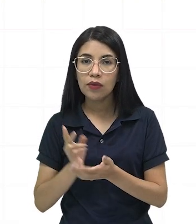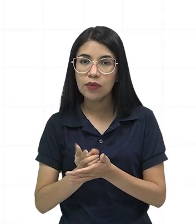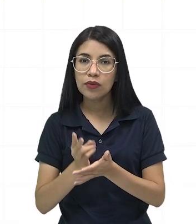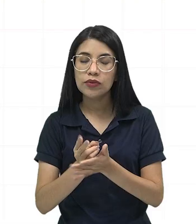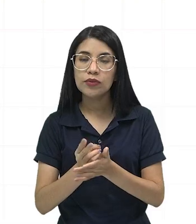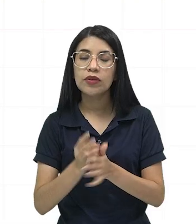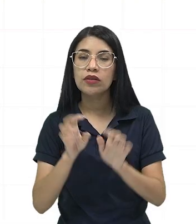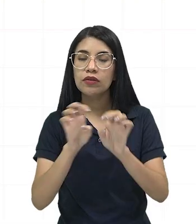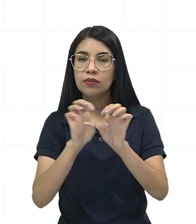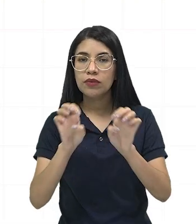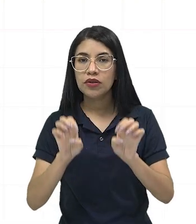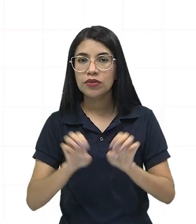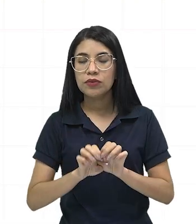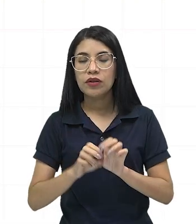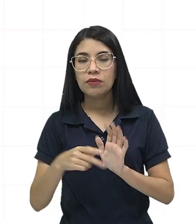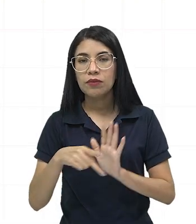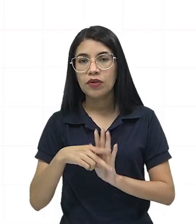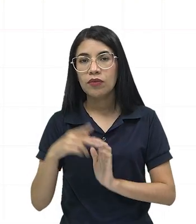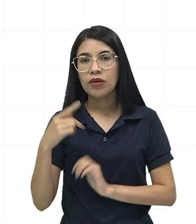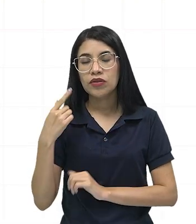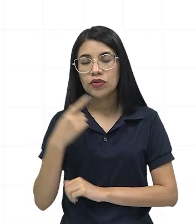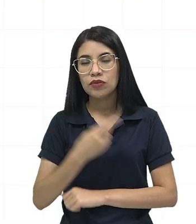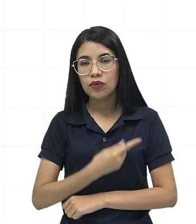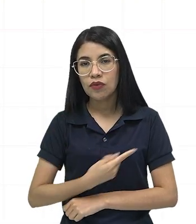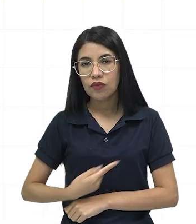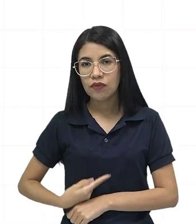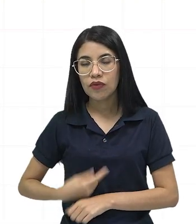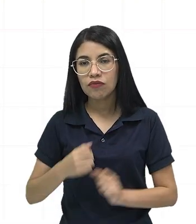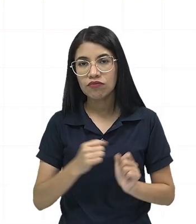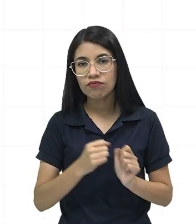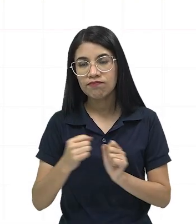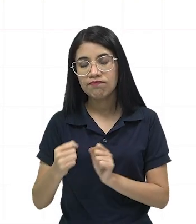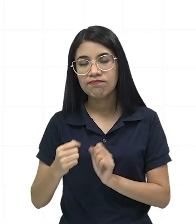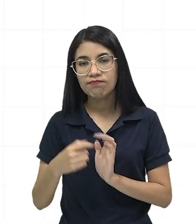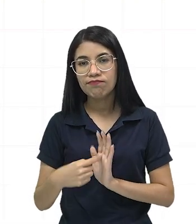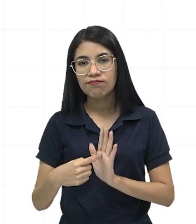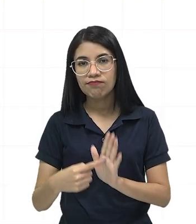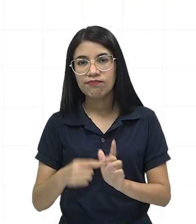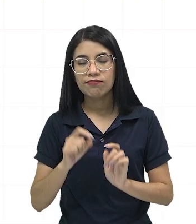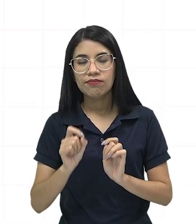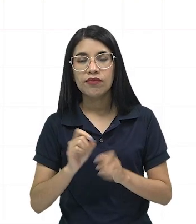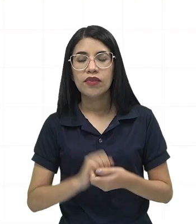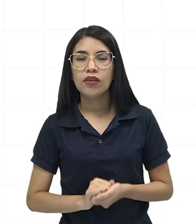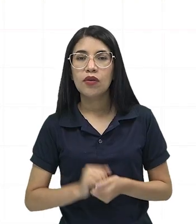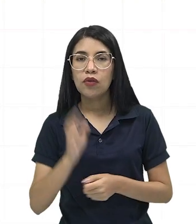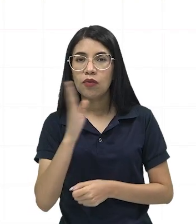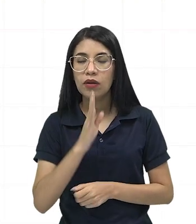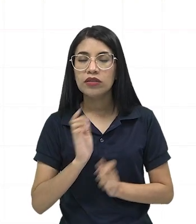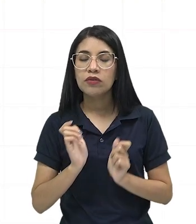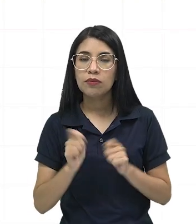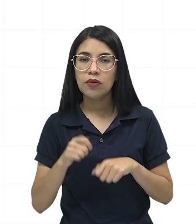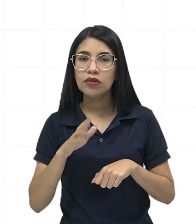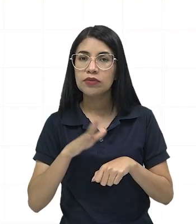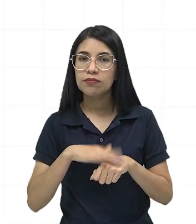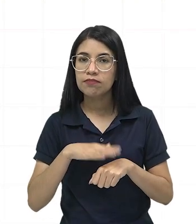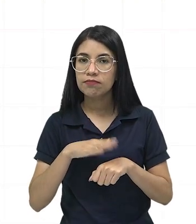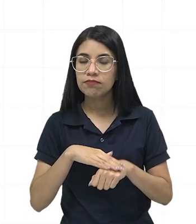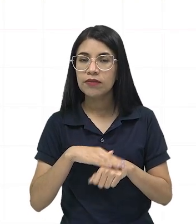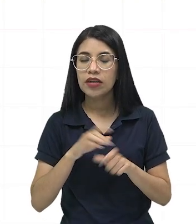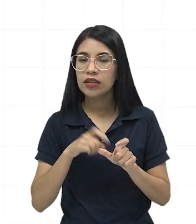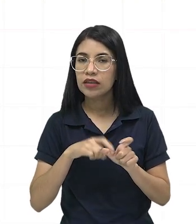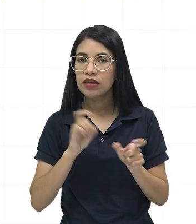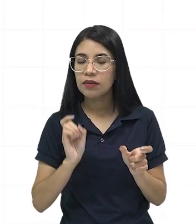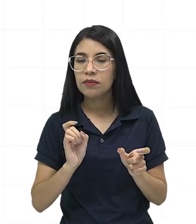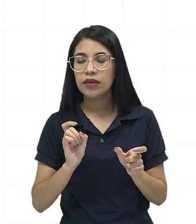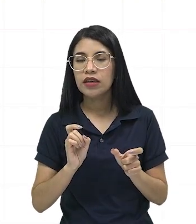uma estrutura governamental de poder que mostra que o Brasil poderia ser autônomo, independente ou